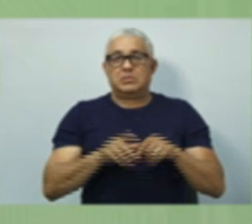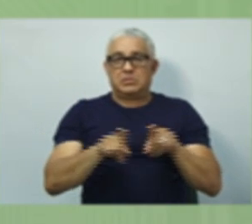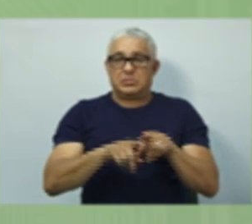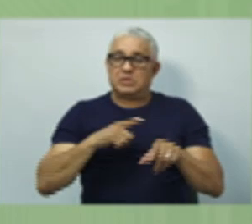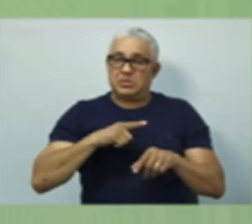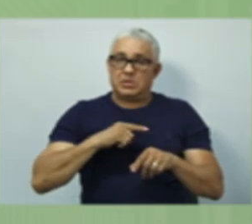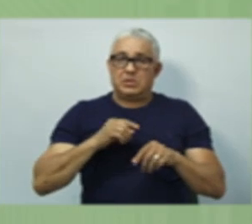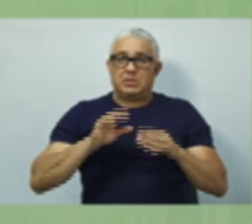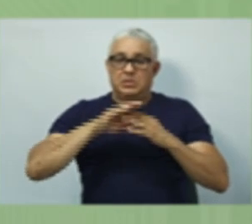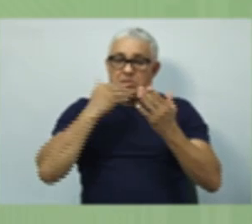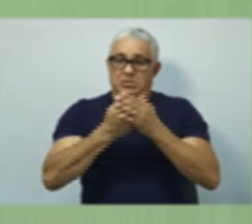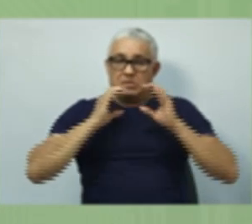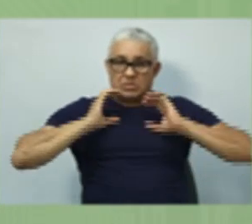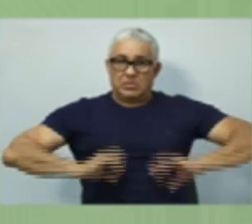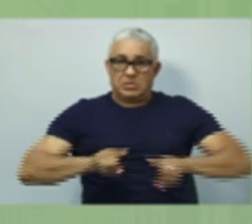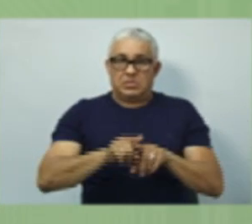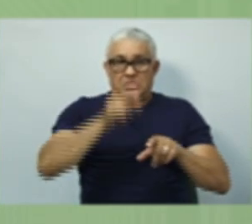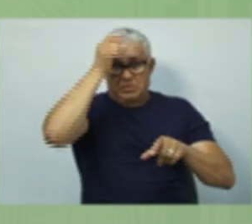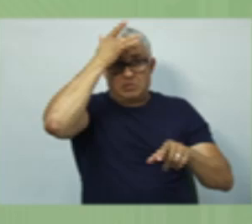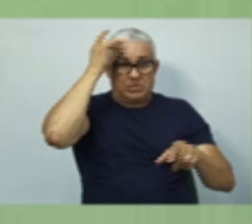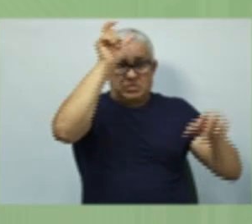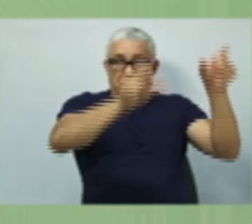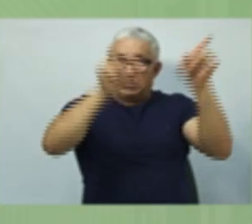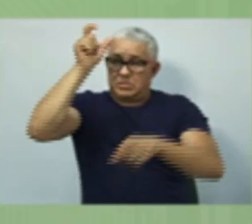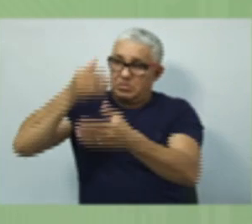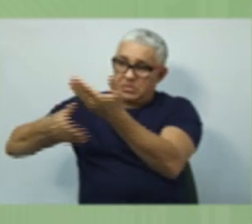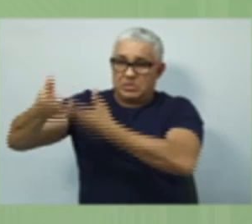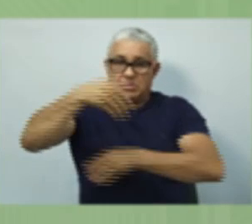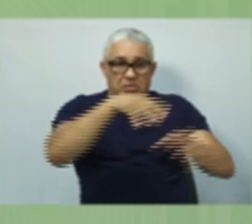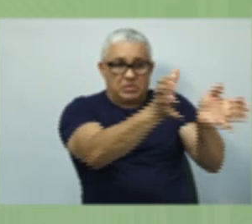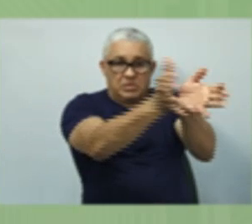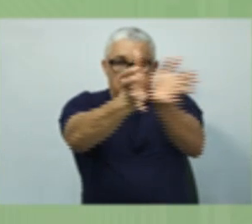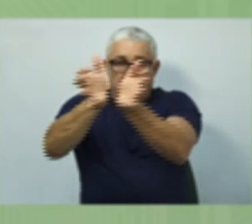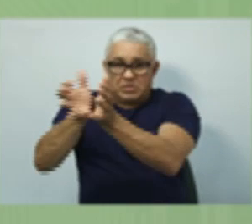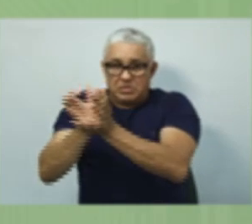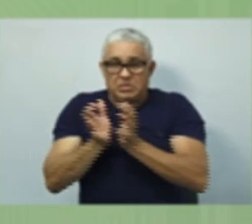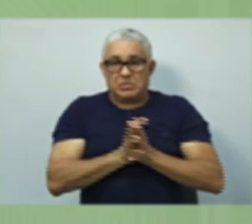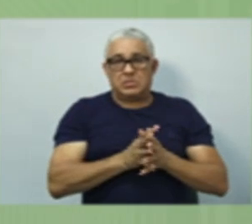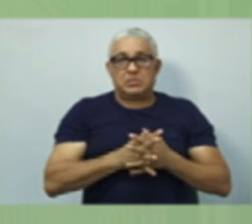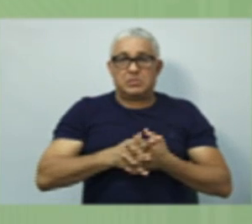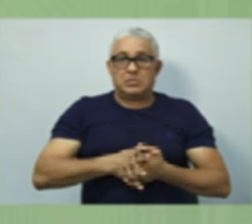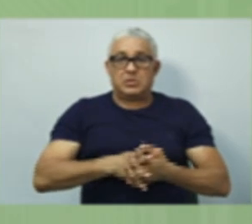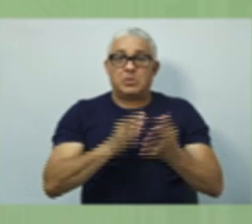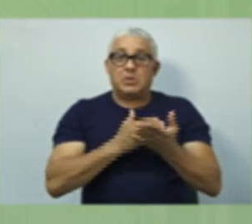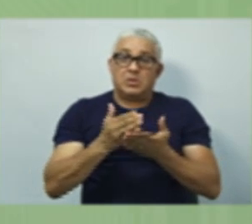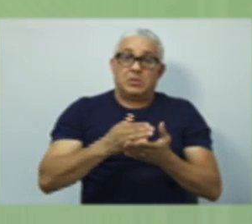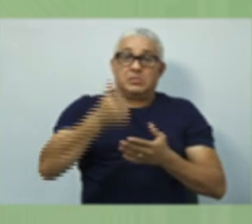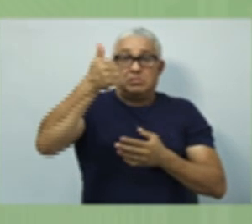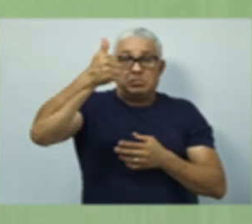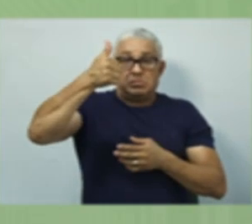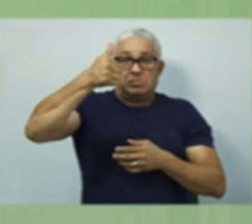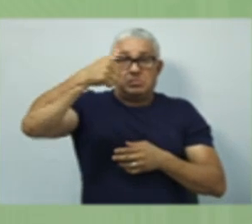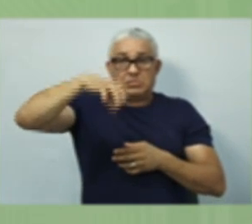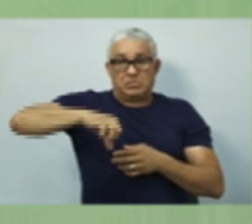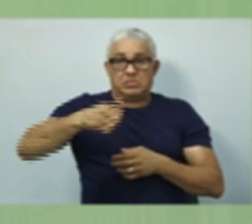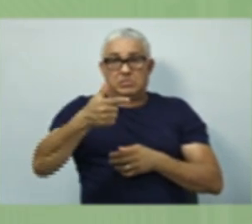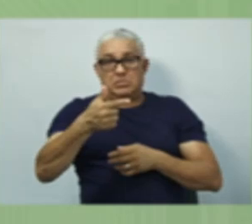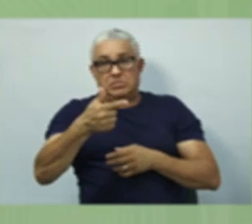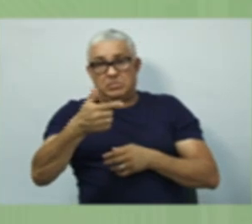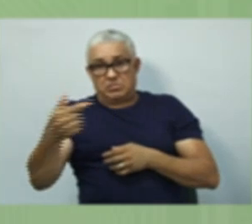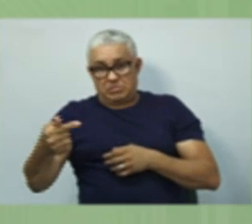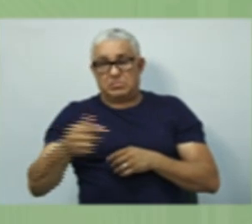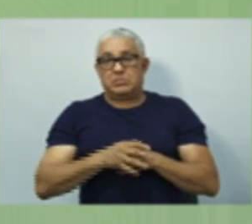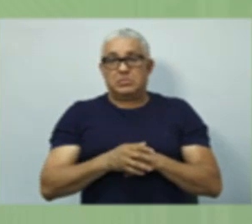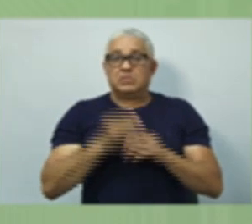comportamental era nas pessoas e nos relacionamentos em grupo, que vai desde, começou lá em 1927,